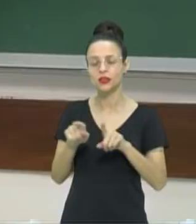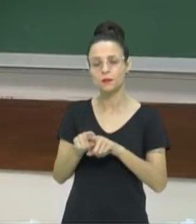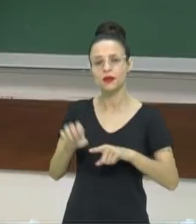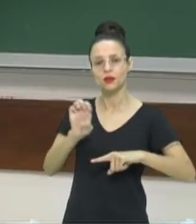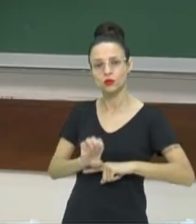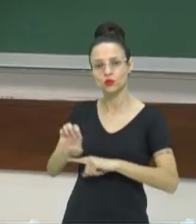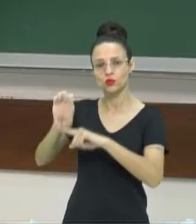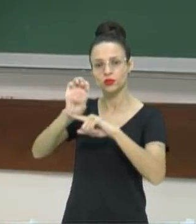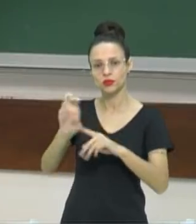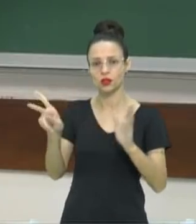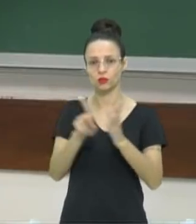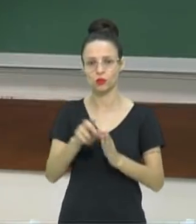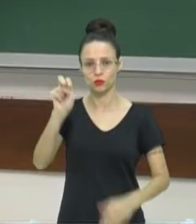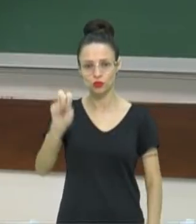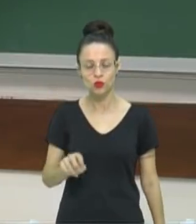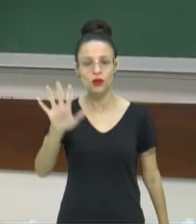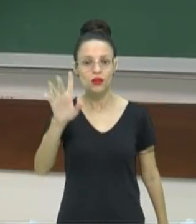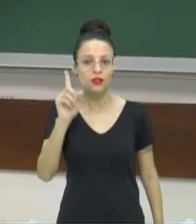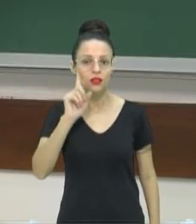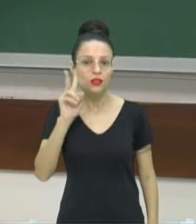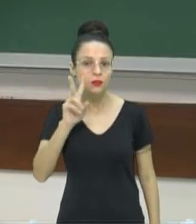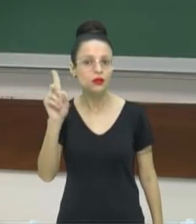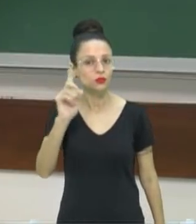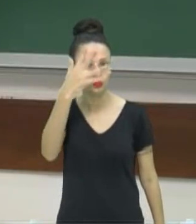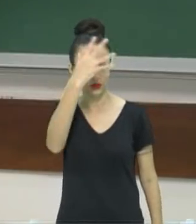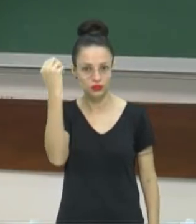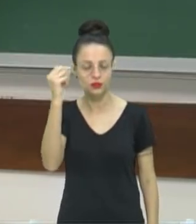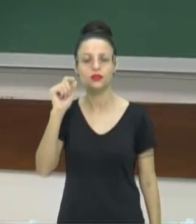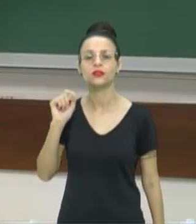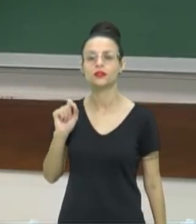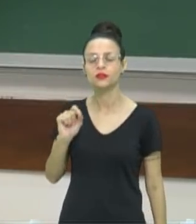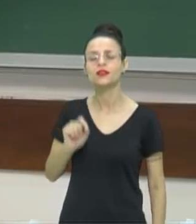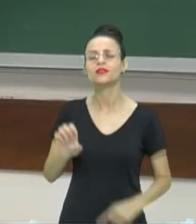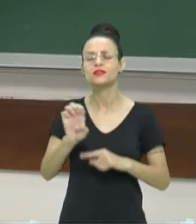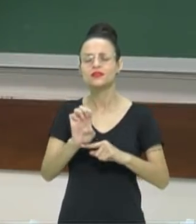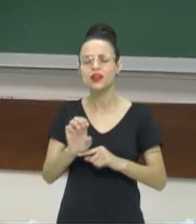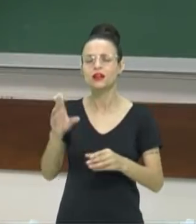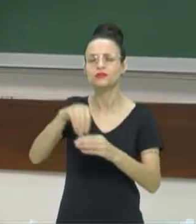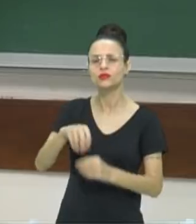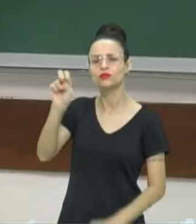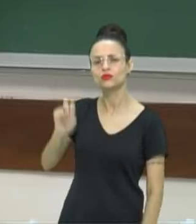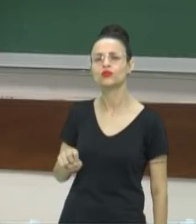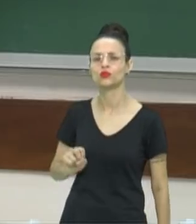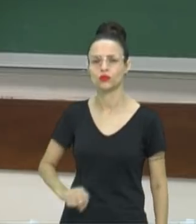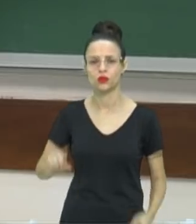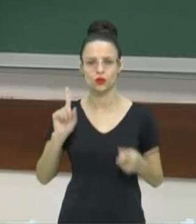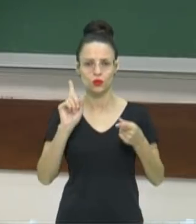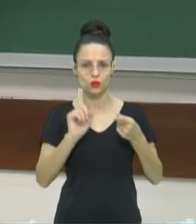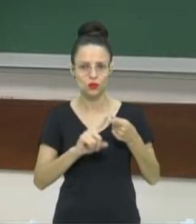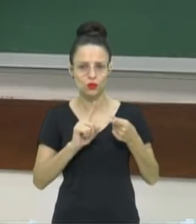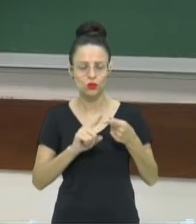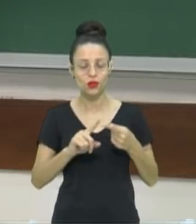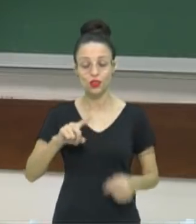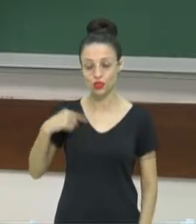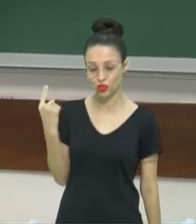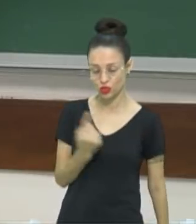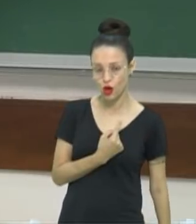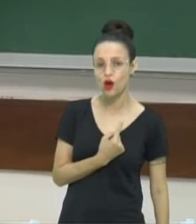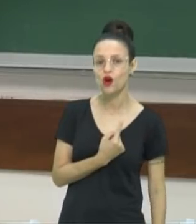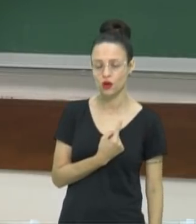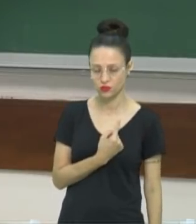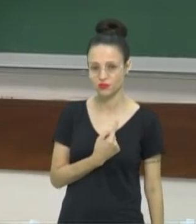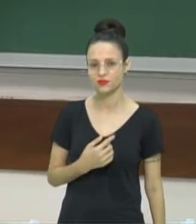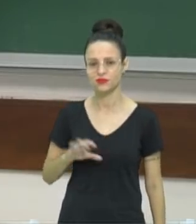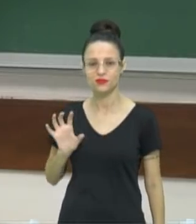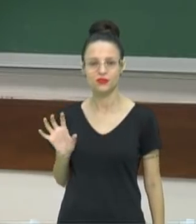estados que formam a região sul. Só lembrando, não esqueceram, né, que estados formam a região sul? Estamos falando da nossa região,